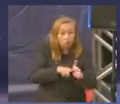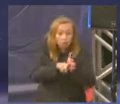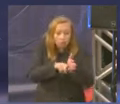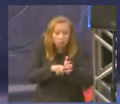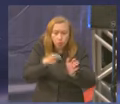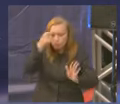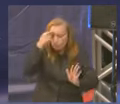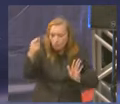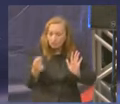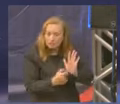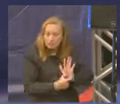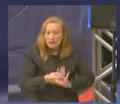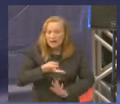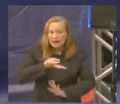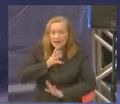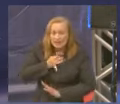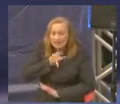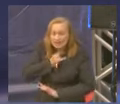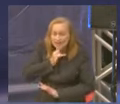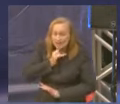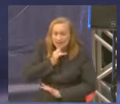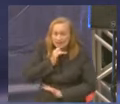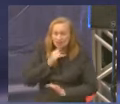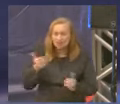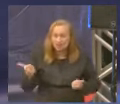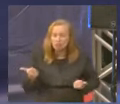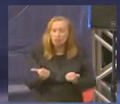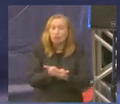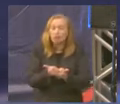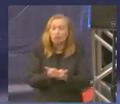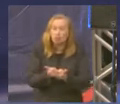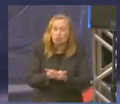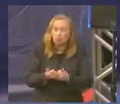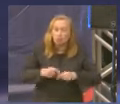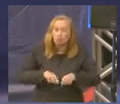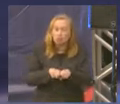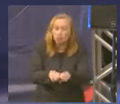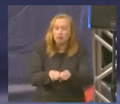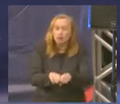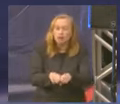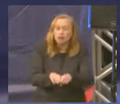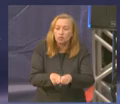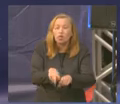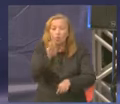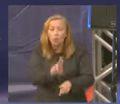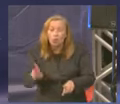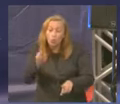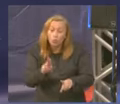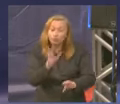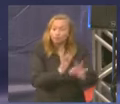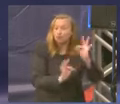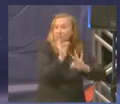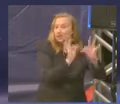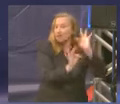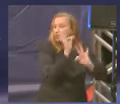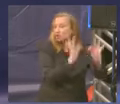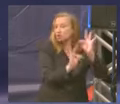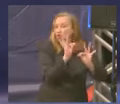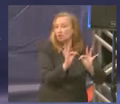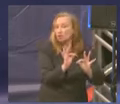inteligência artificial, por exemplo, de forma colaborativa, promovendo o uso da tecnologia